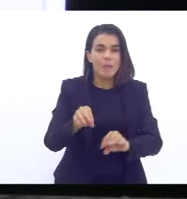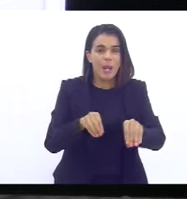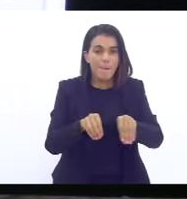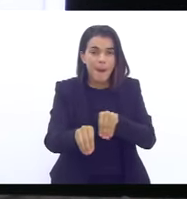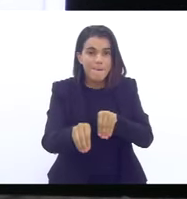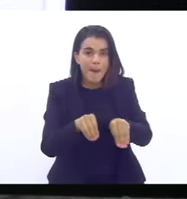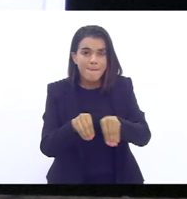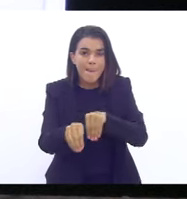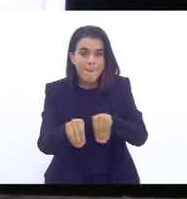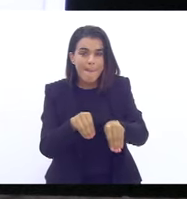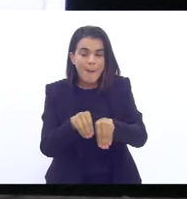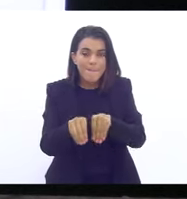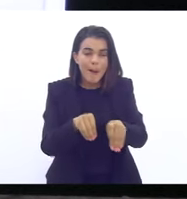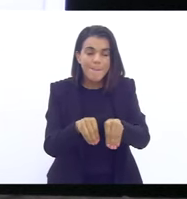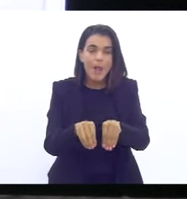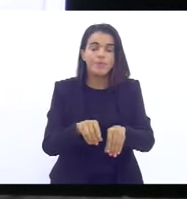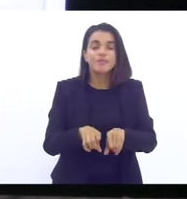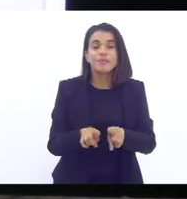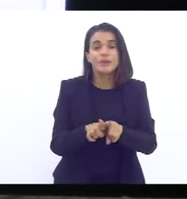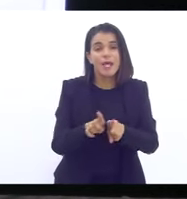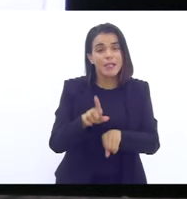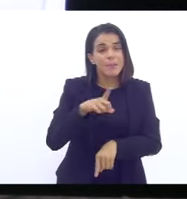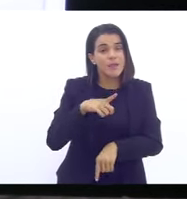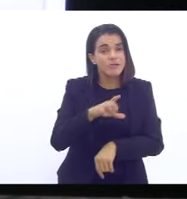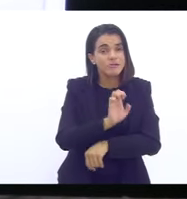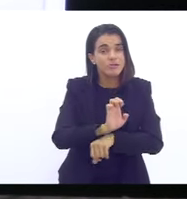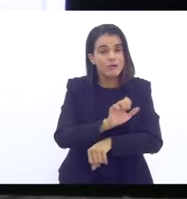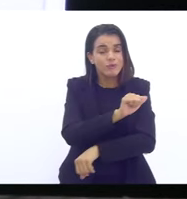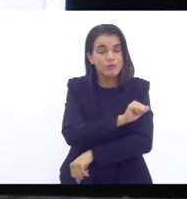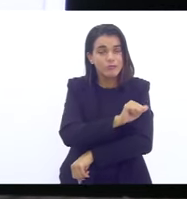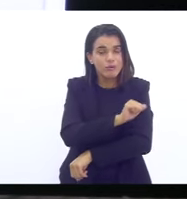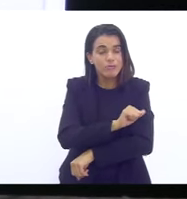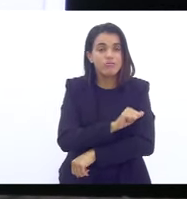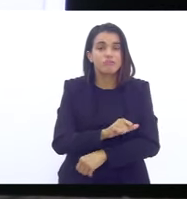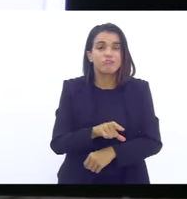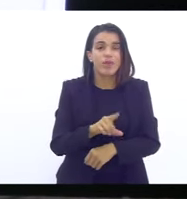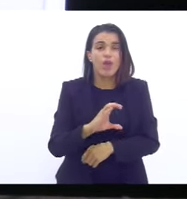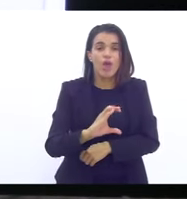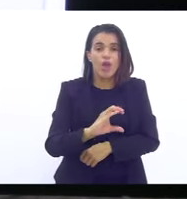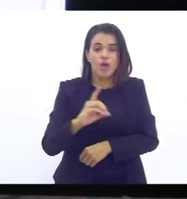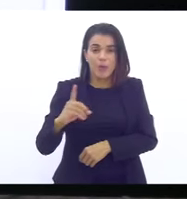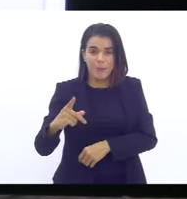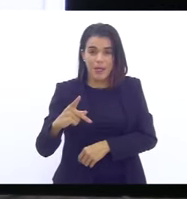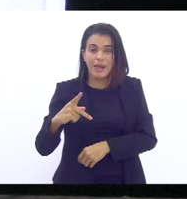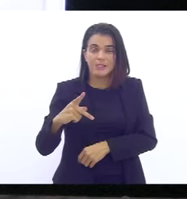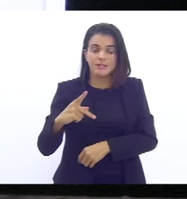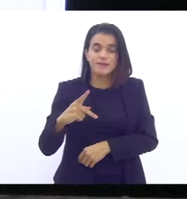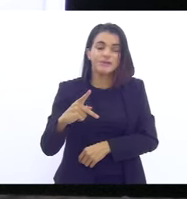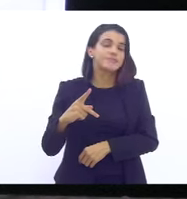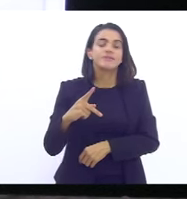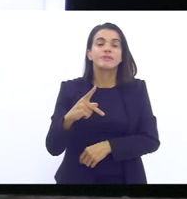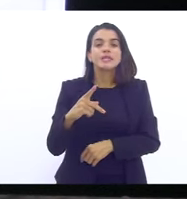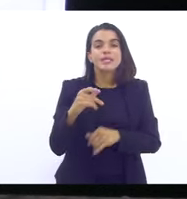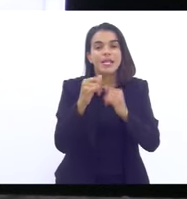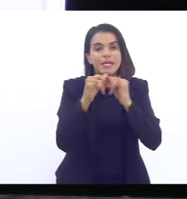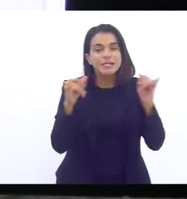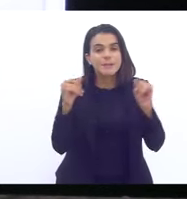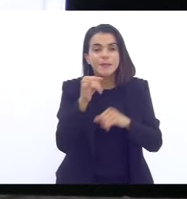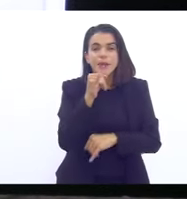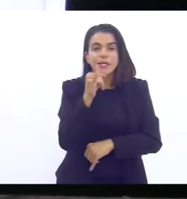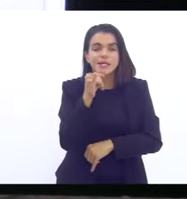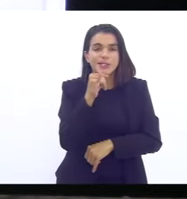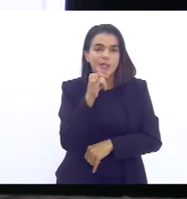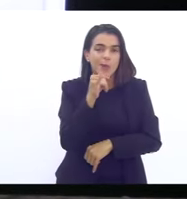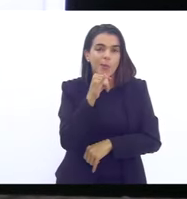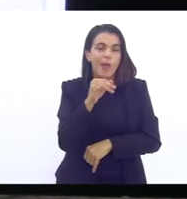É importante também registrar que nós temos aqui no Estado de Janeiro as cooperativas de energia elétrica, no caso de Resende, que o